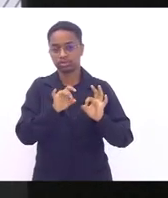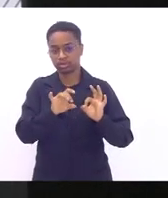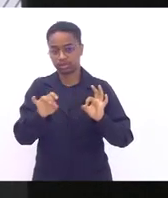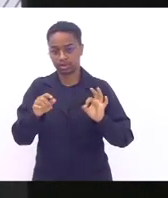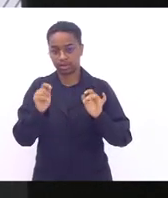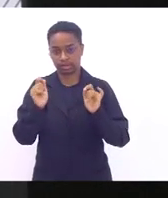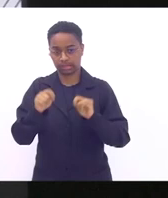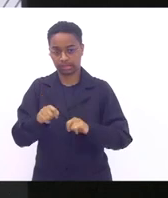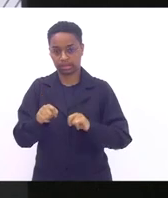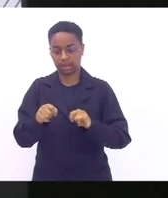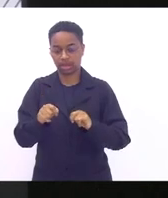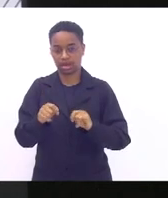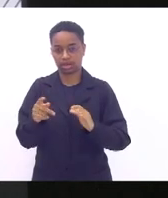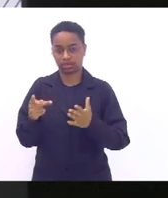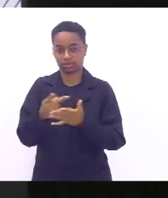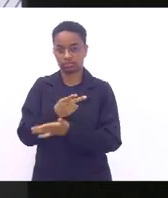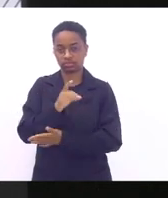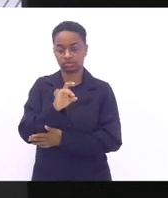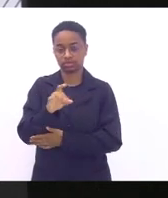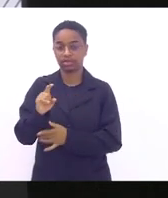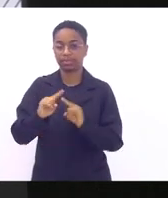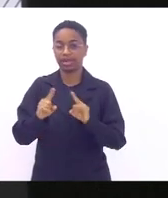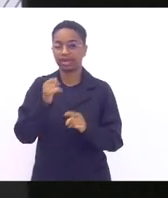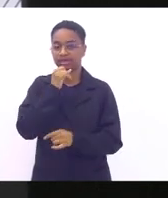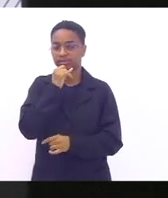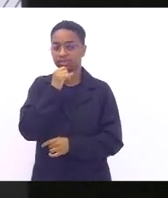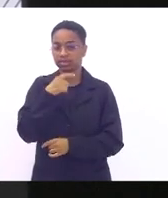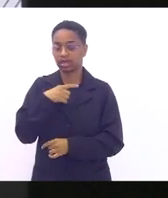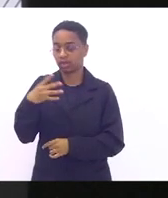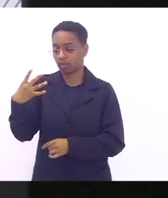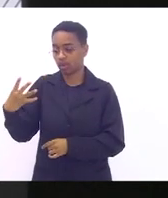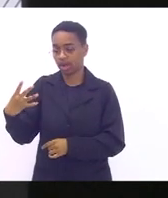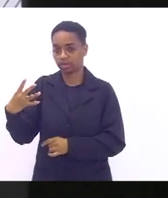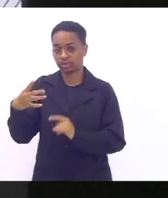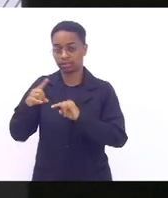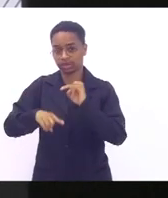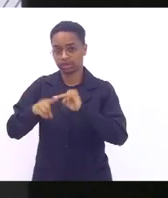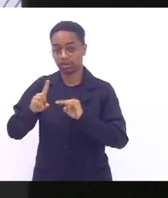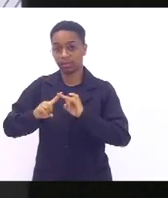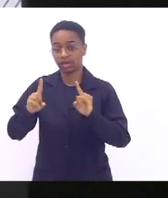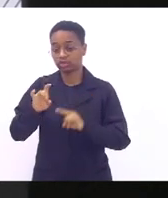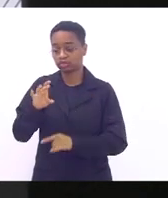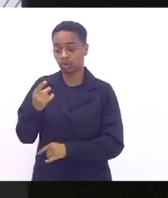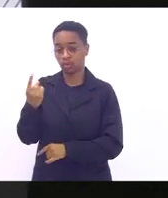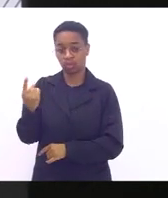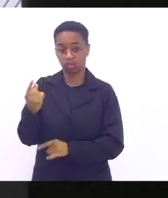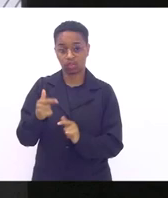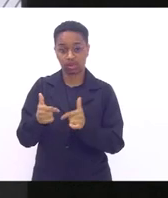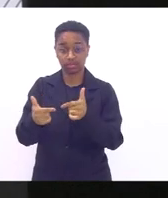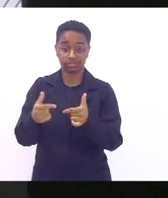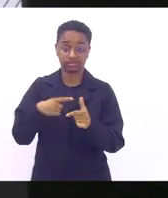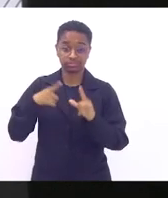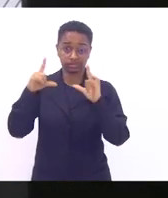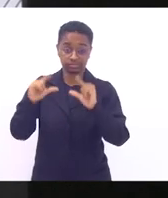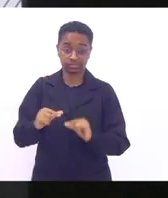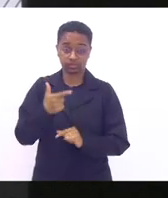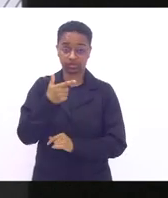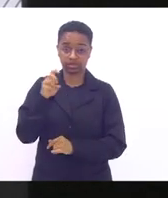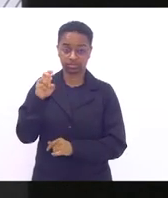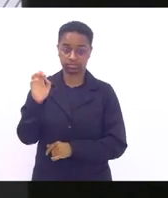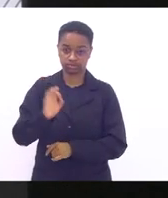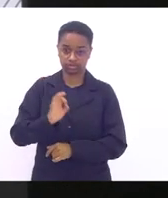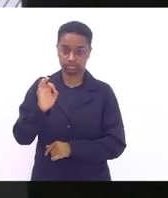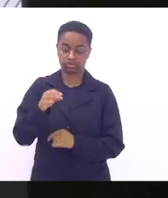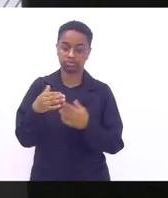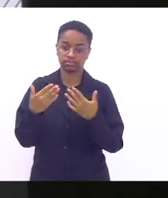operar individualmente, mas se eu tenho uma máquina de 4 só com um módulo operante, eu tenho a capacidade reduzida a 25%. E